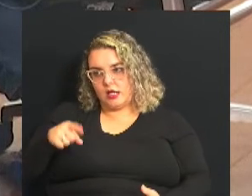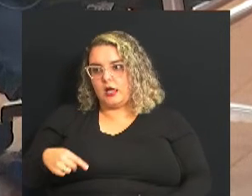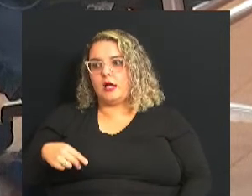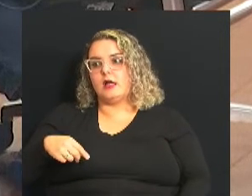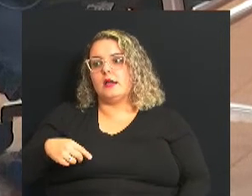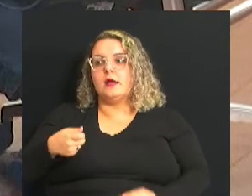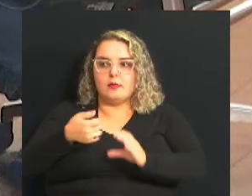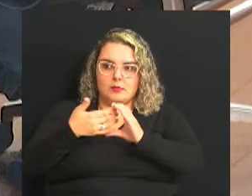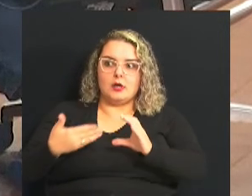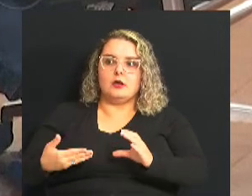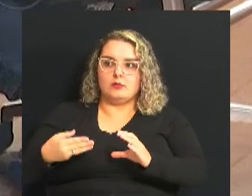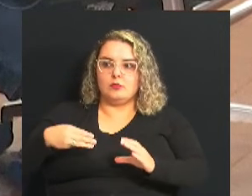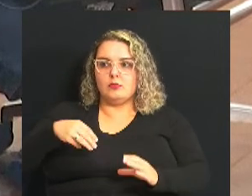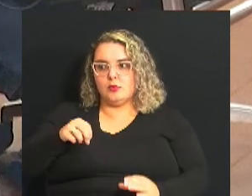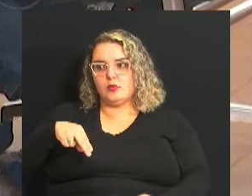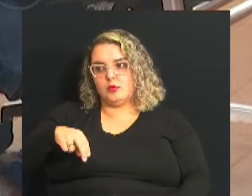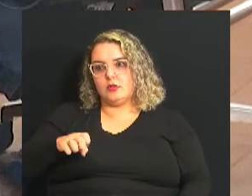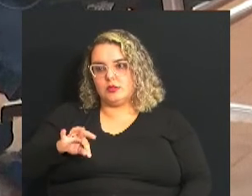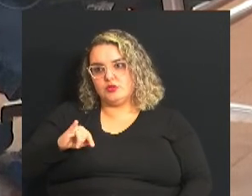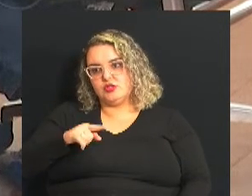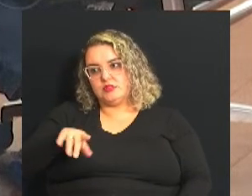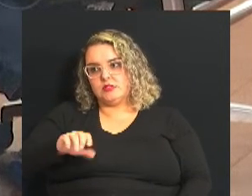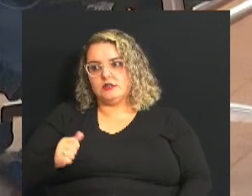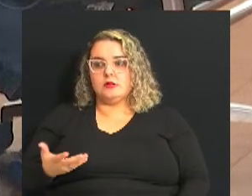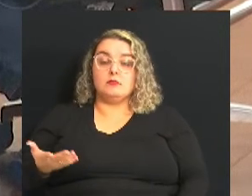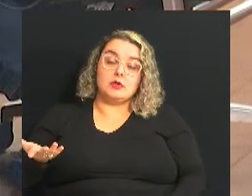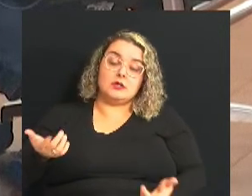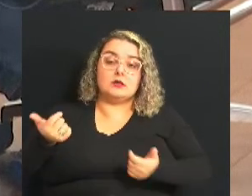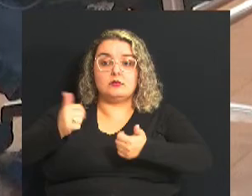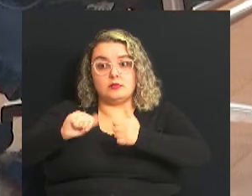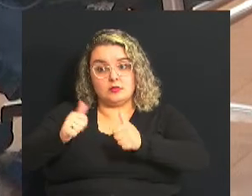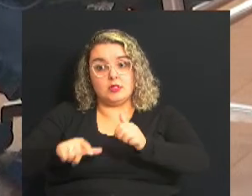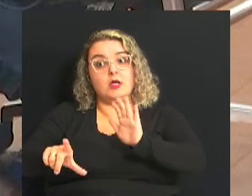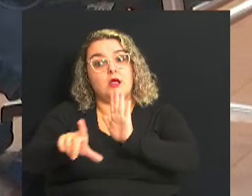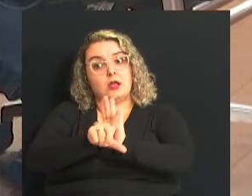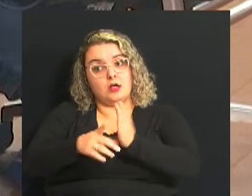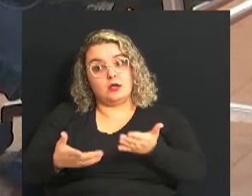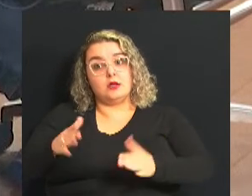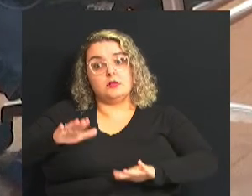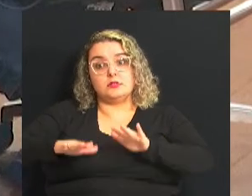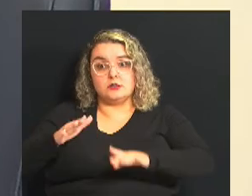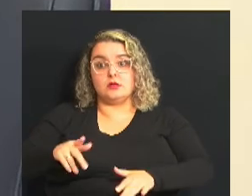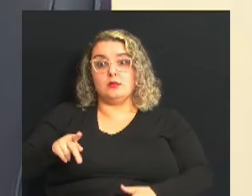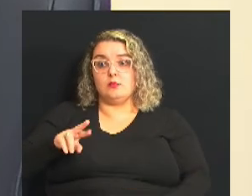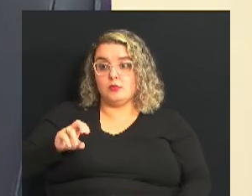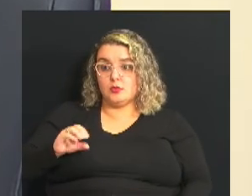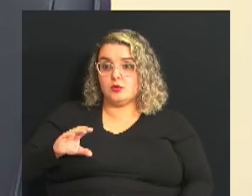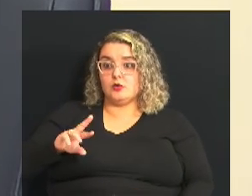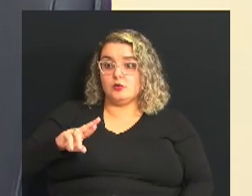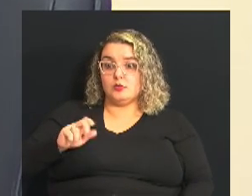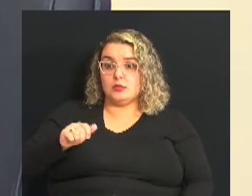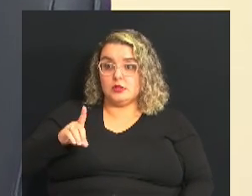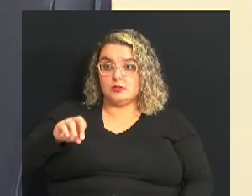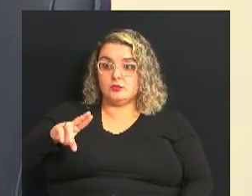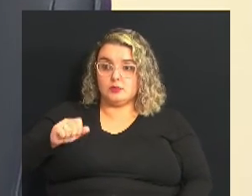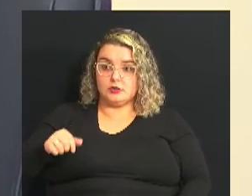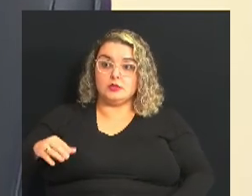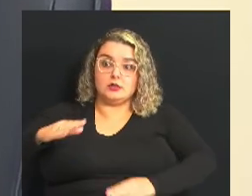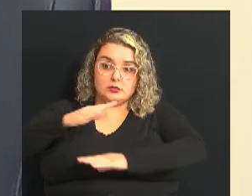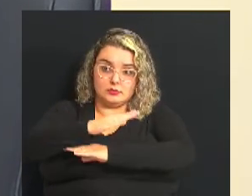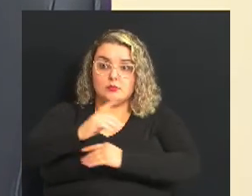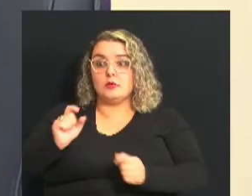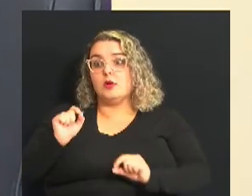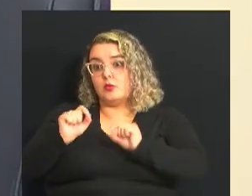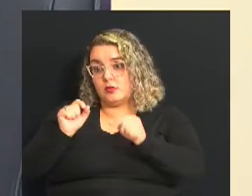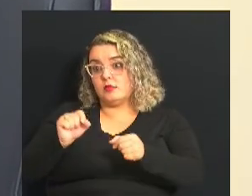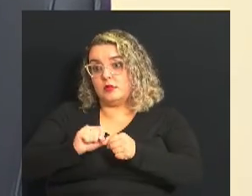você... Eu acho que a monetização é questão de ser avaliada legalmente, talvez até pela Procuradoria da Casa. Porém, o que nós estamos fazendo